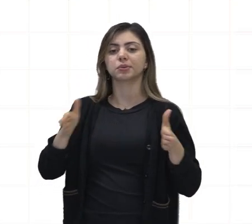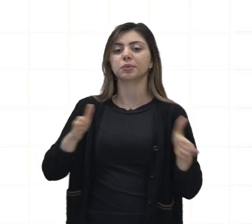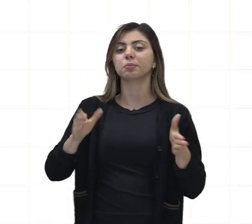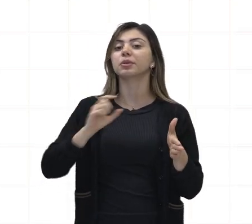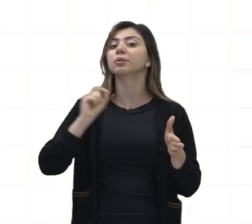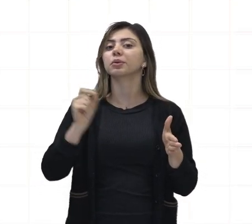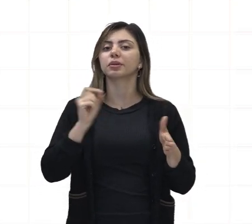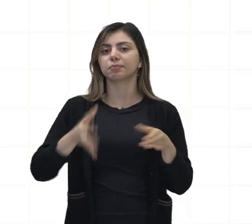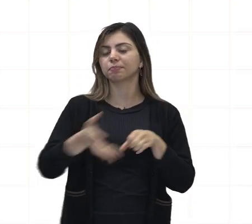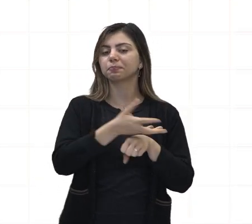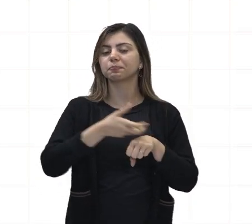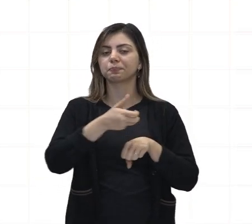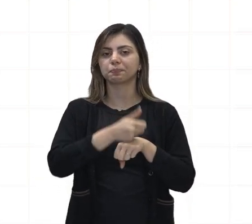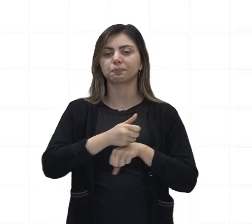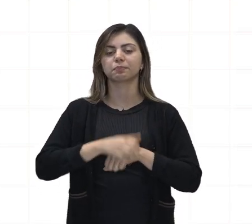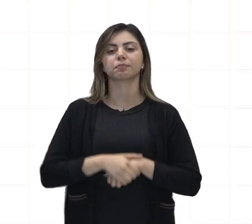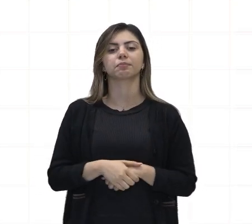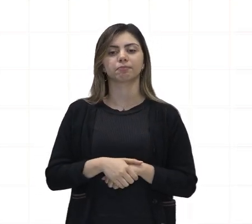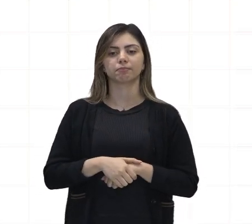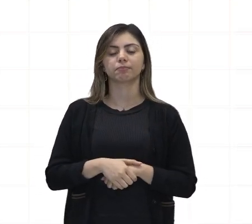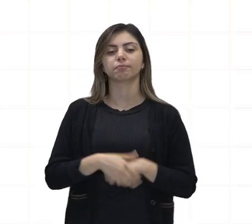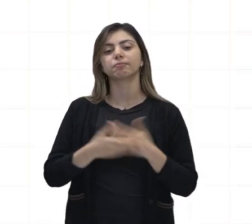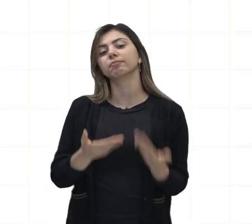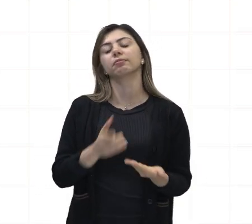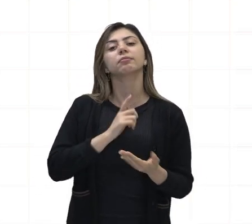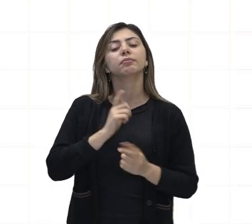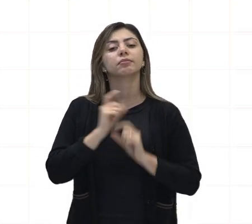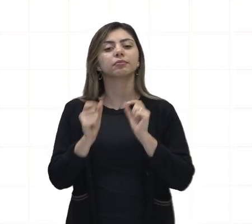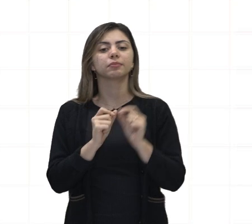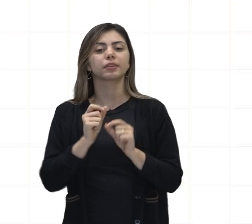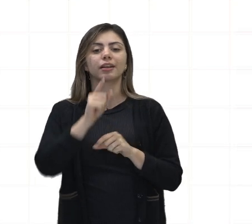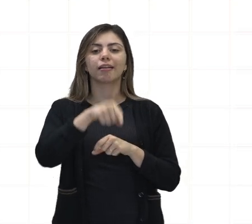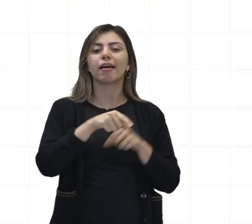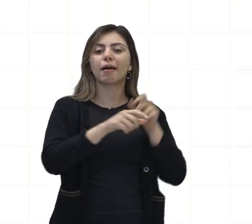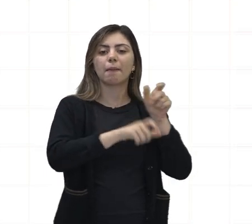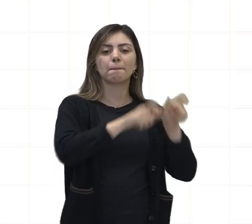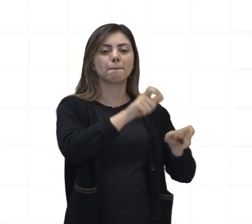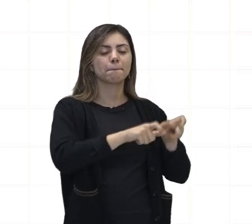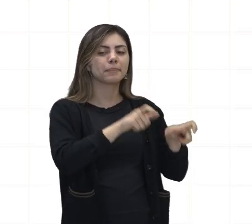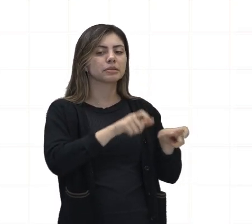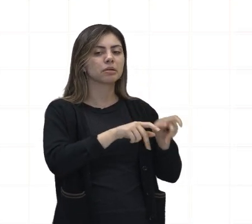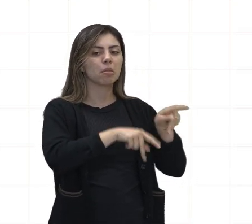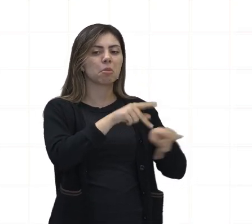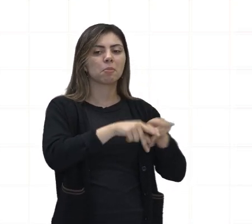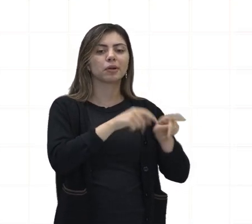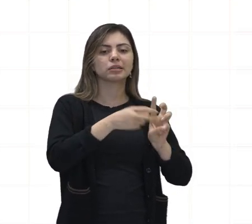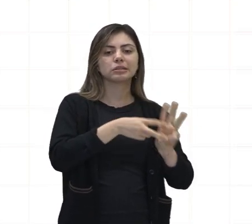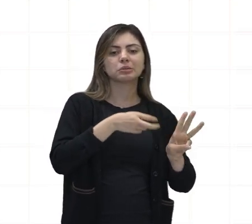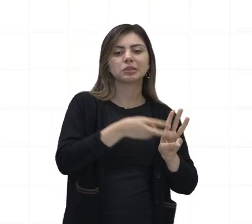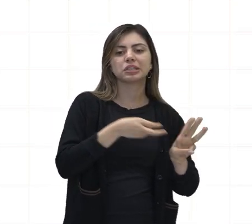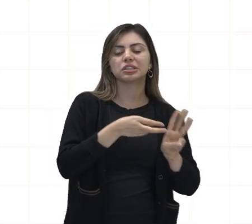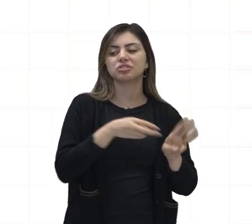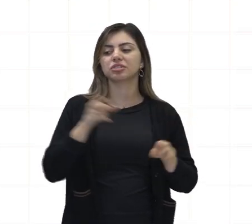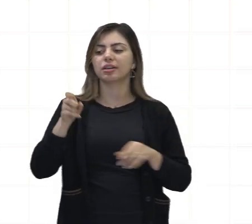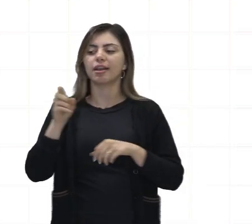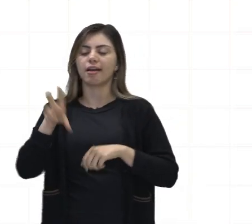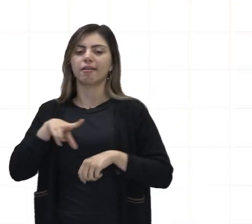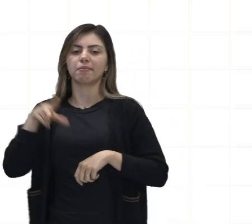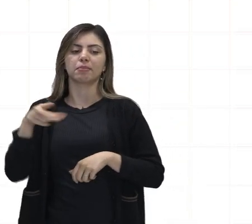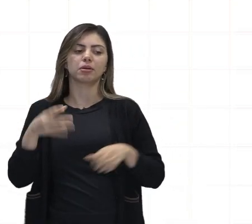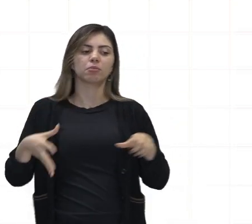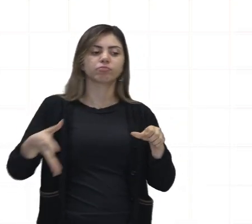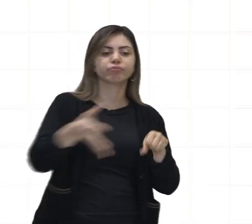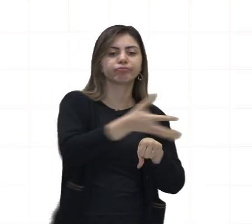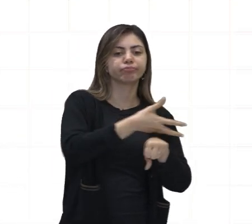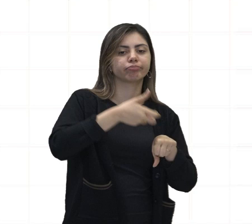período colonial, envolvendo a captura e a escravização de povos indígenas